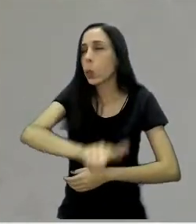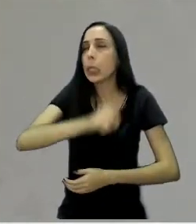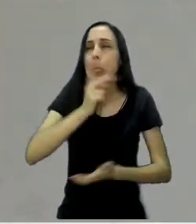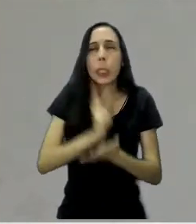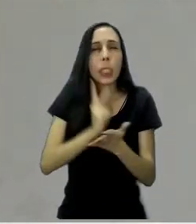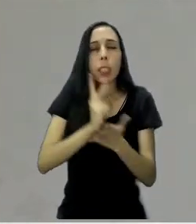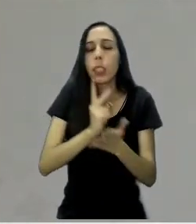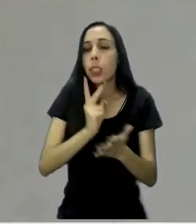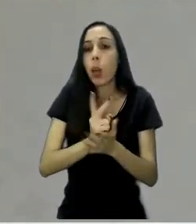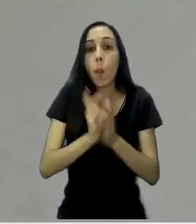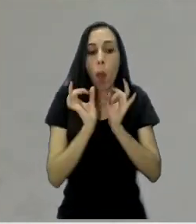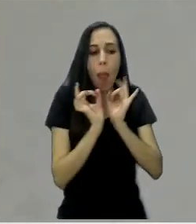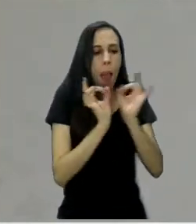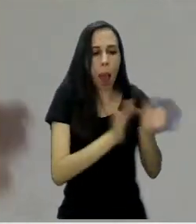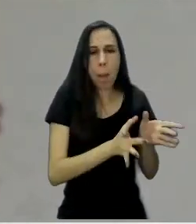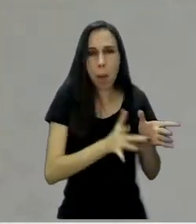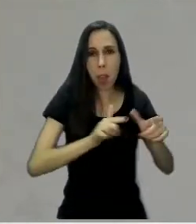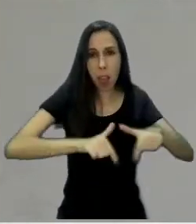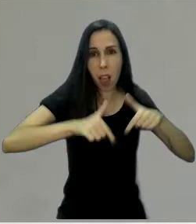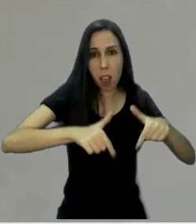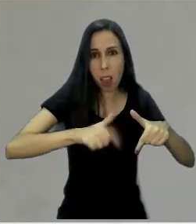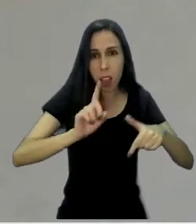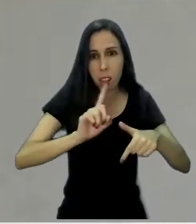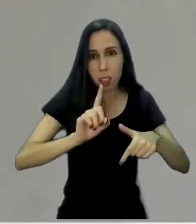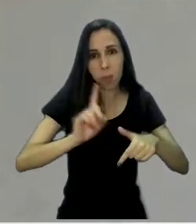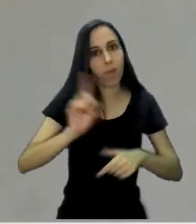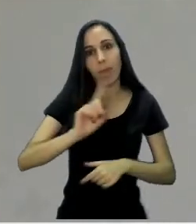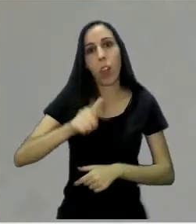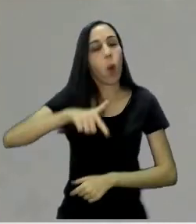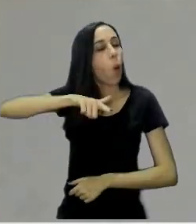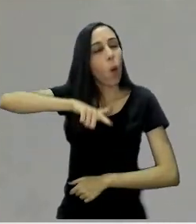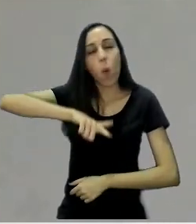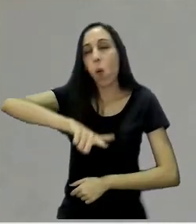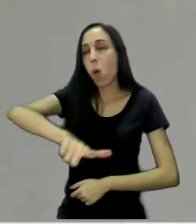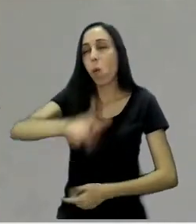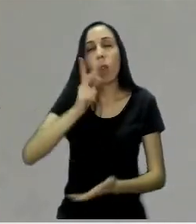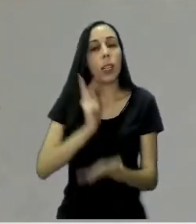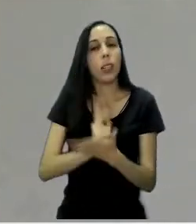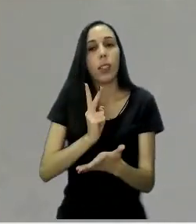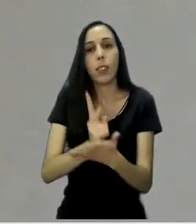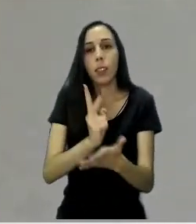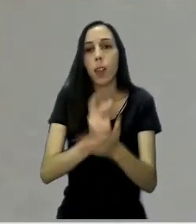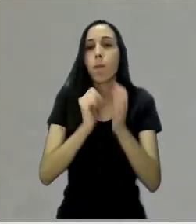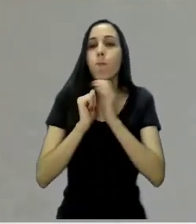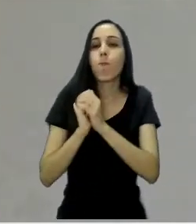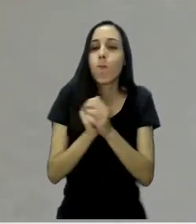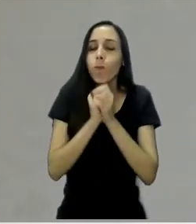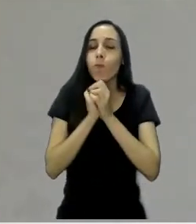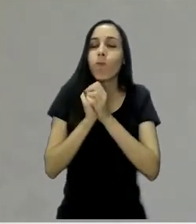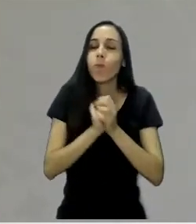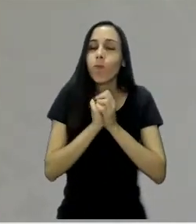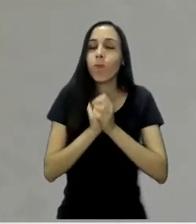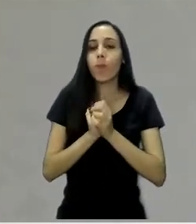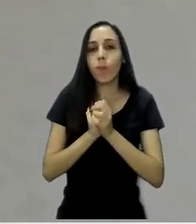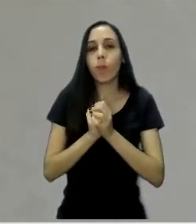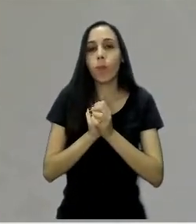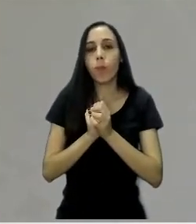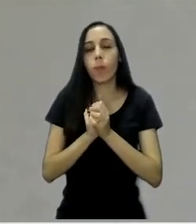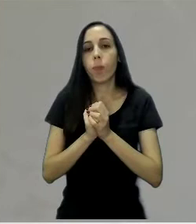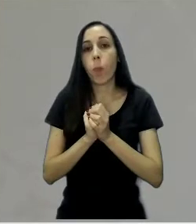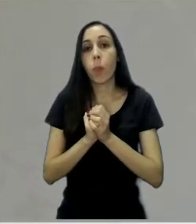pessoas perseverantes que não abandonam a luta no meio do caminho, mas que perseveram.